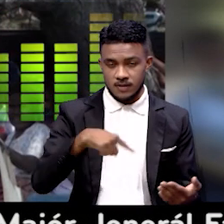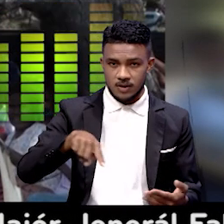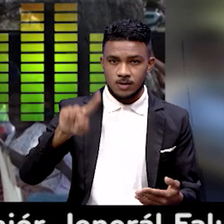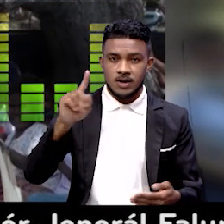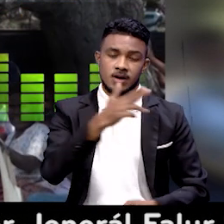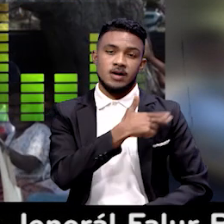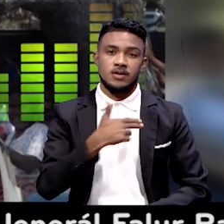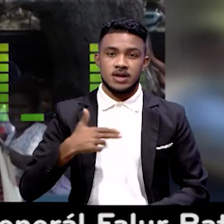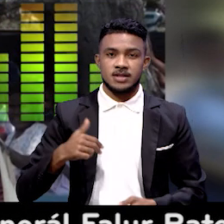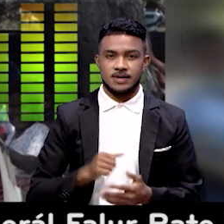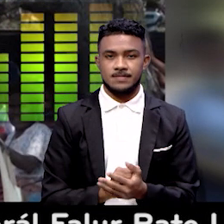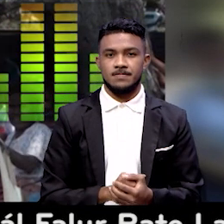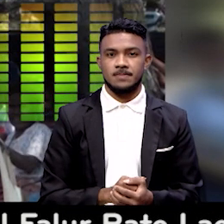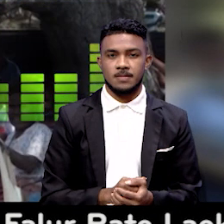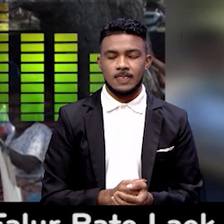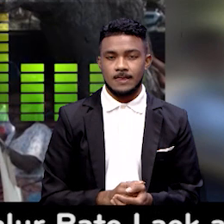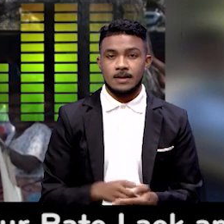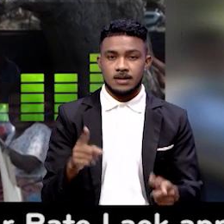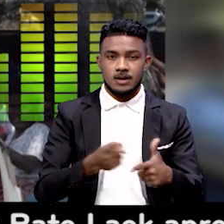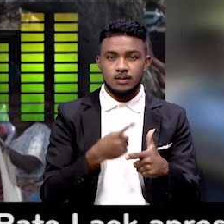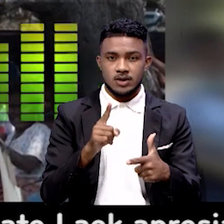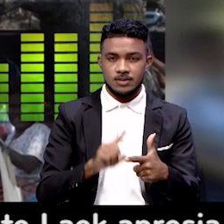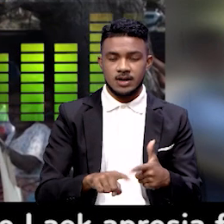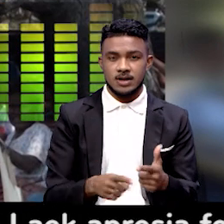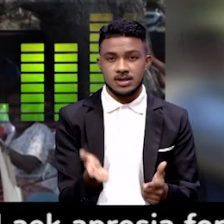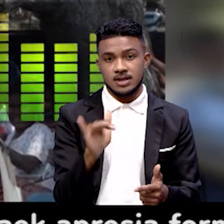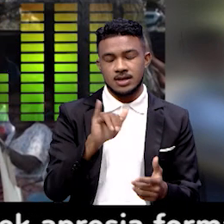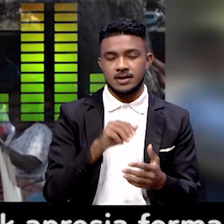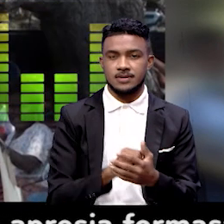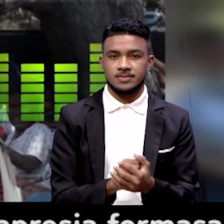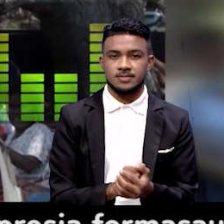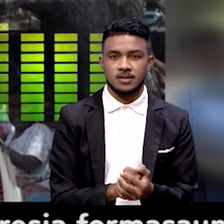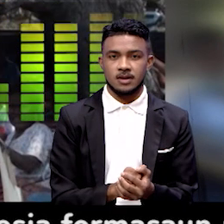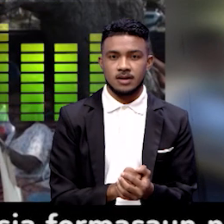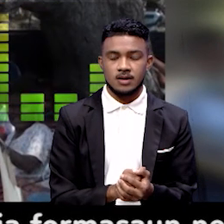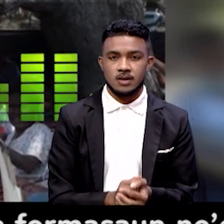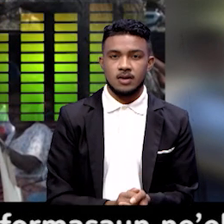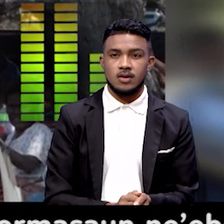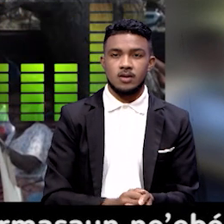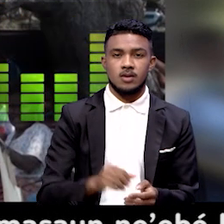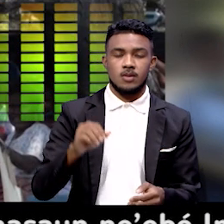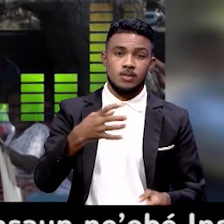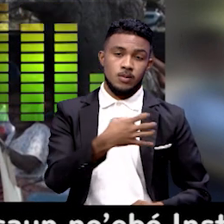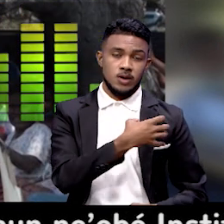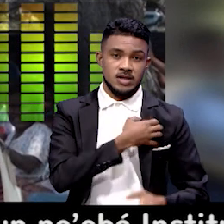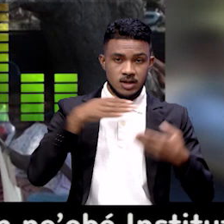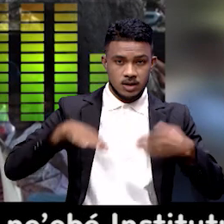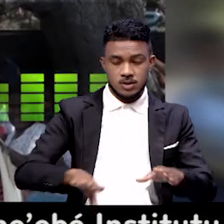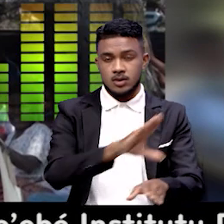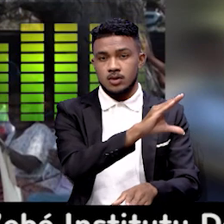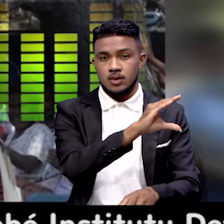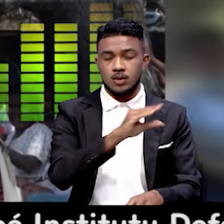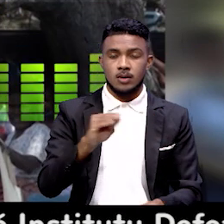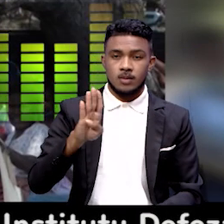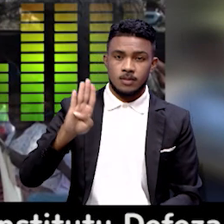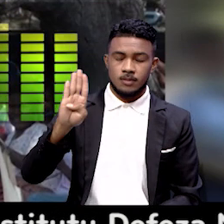Indonésia depois maka ninha a unidade tira mo po koe kaya